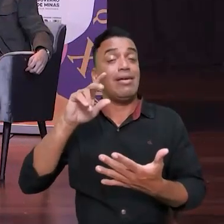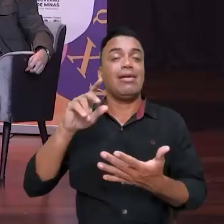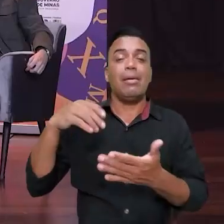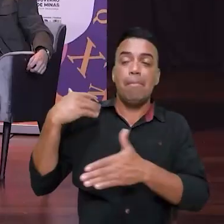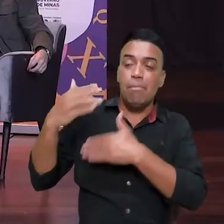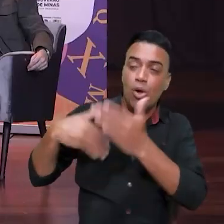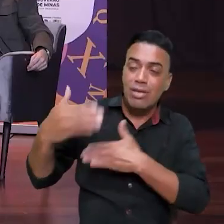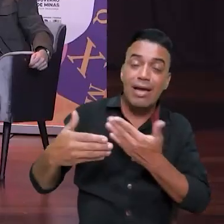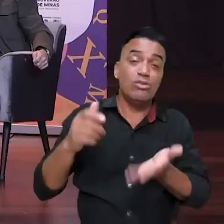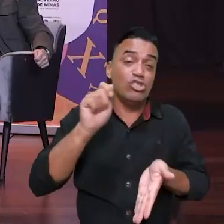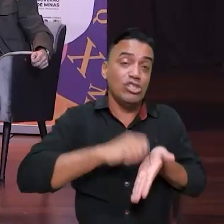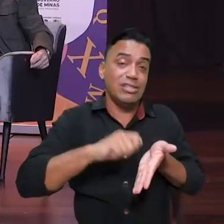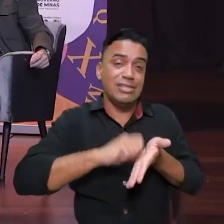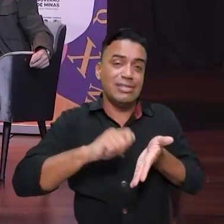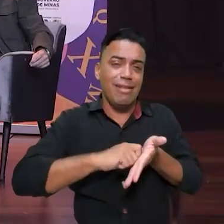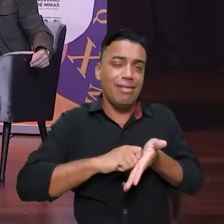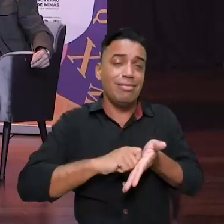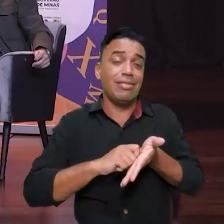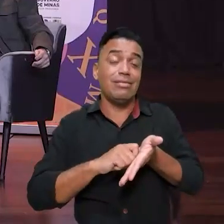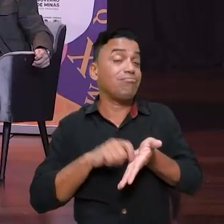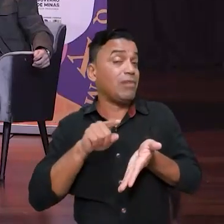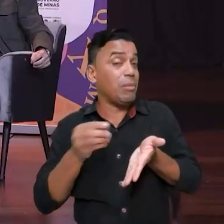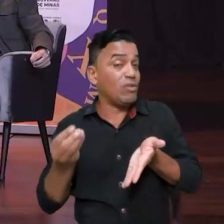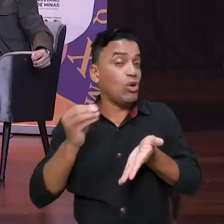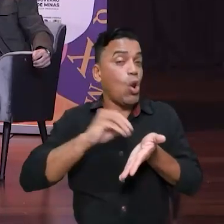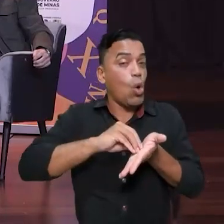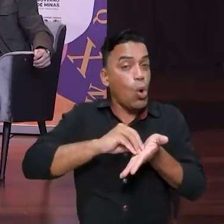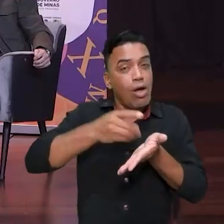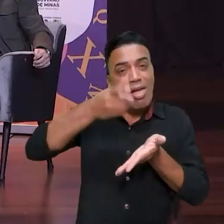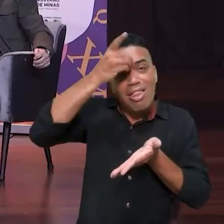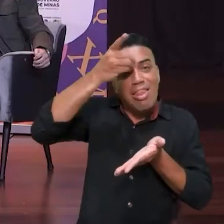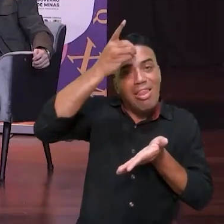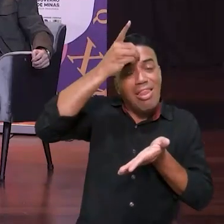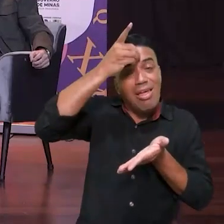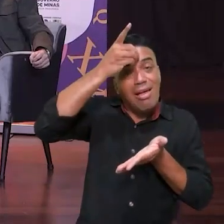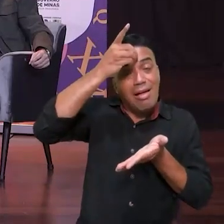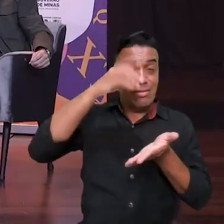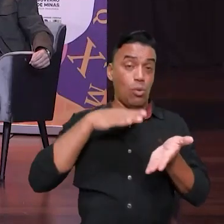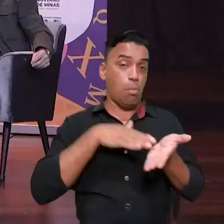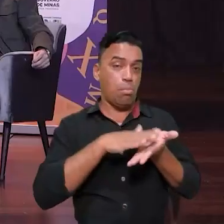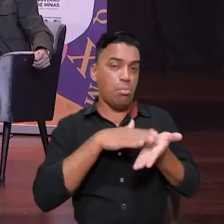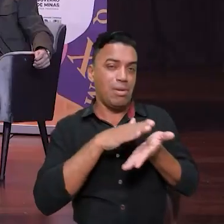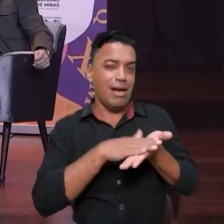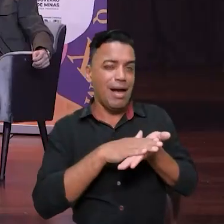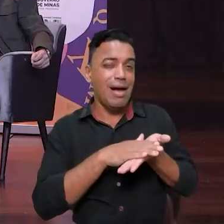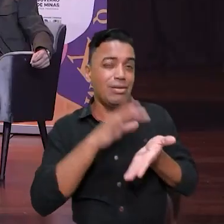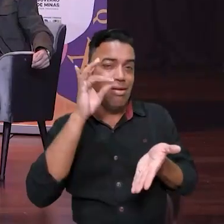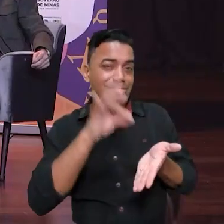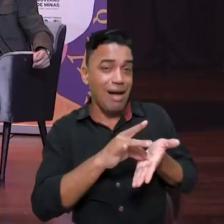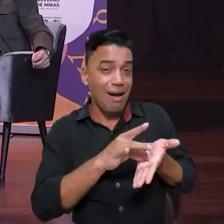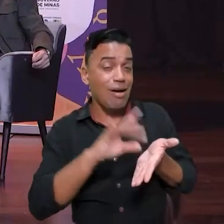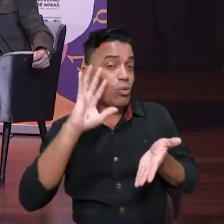de escrita mesmo? O que você trouxe também, né, de ficção daquilo que estava ali publicado como uma realidade